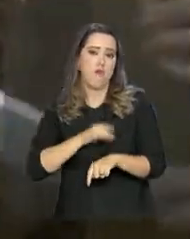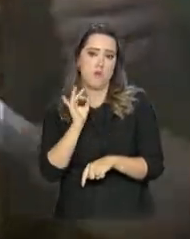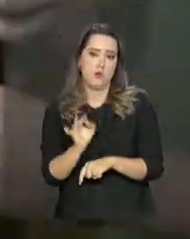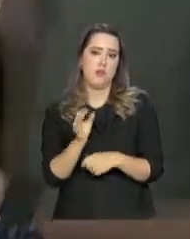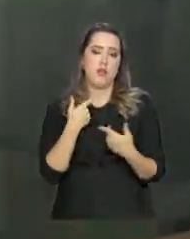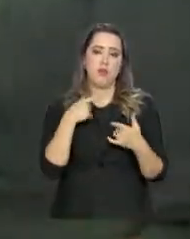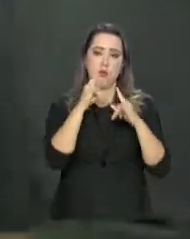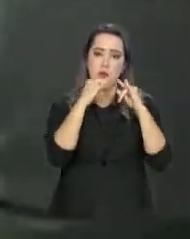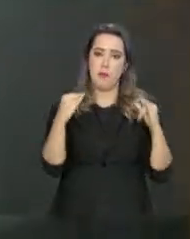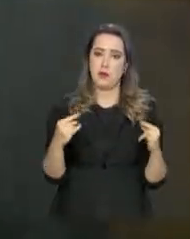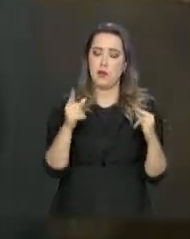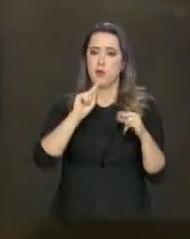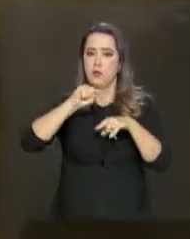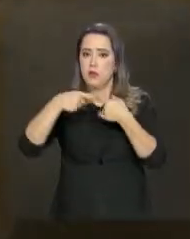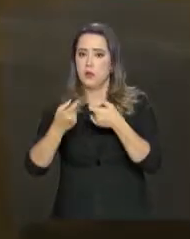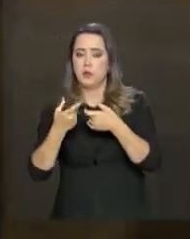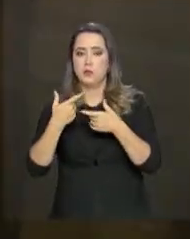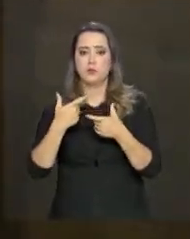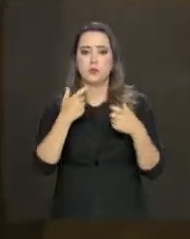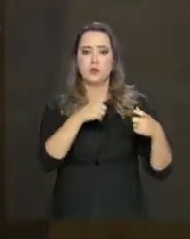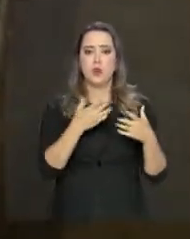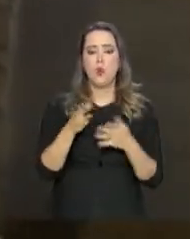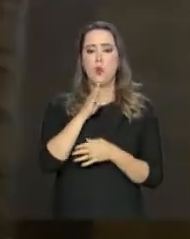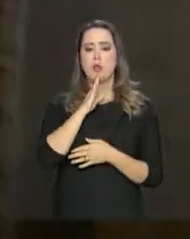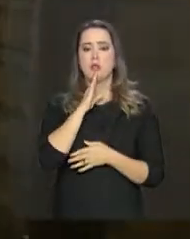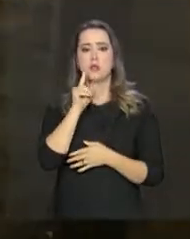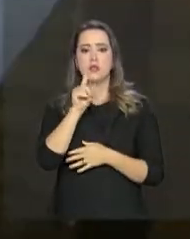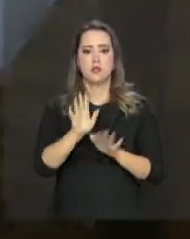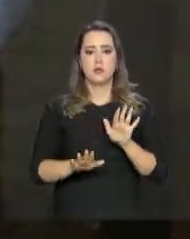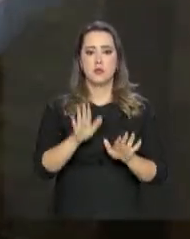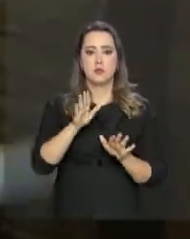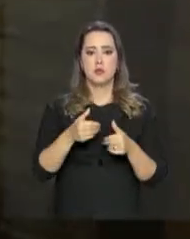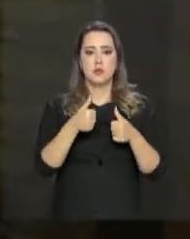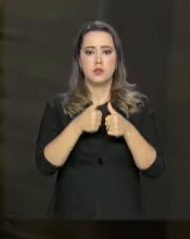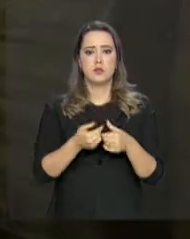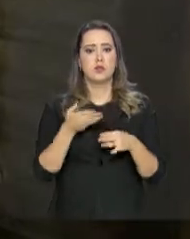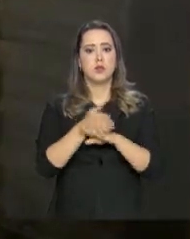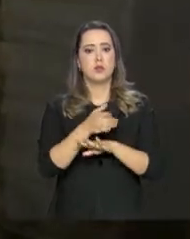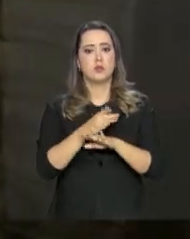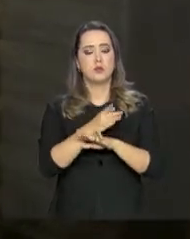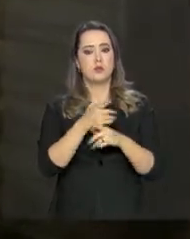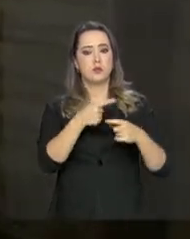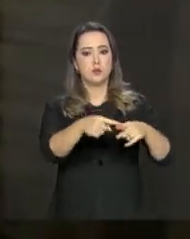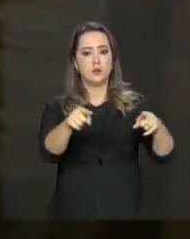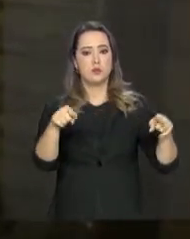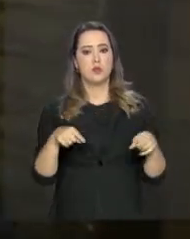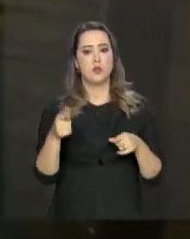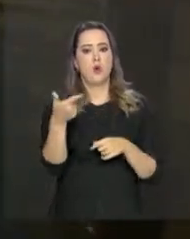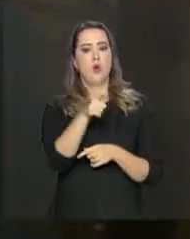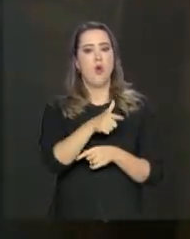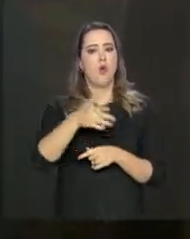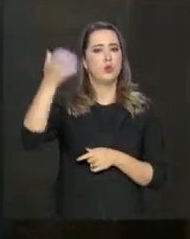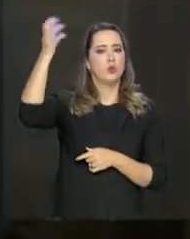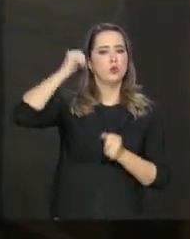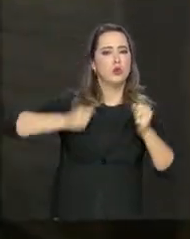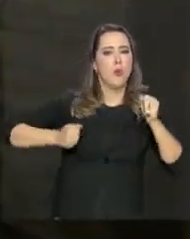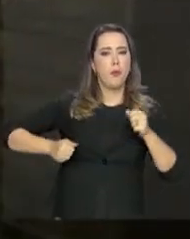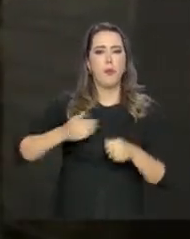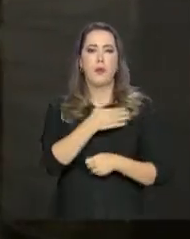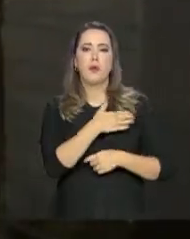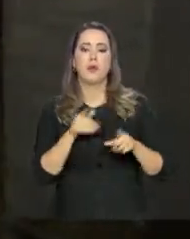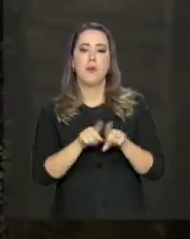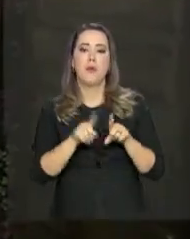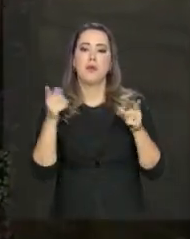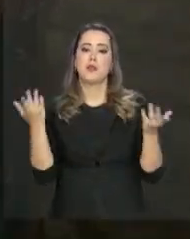nesse abrigo. Eles estão, portanto, se ambientando, muitos estão dentro dos quartos, outros tomando banho, mas agora a maioria está